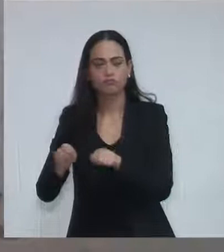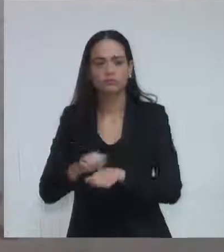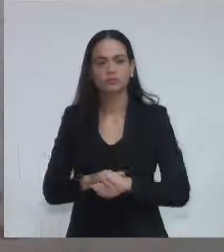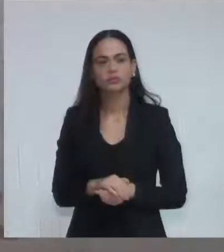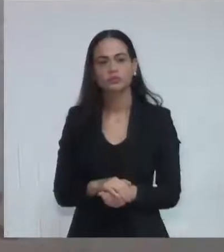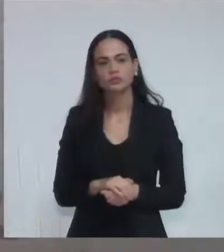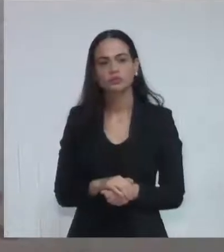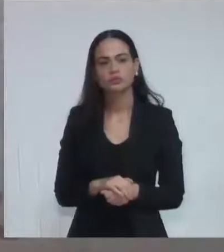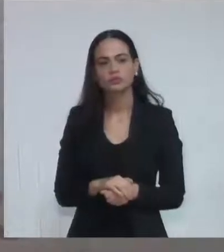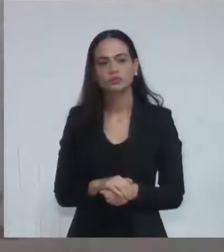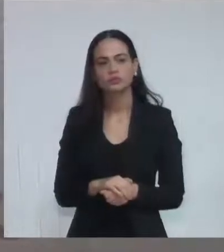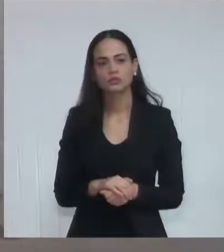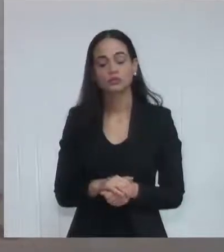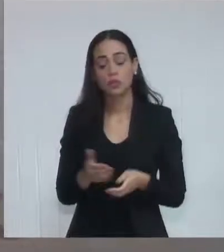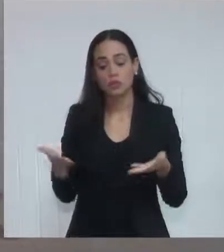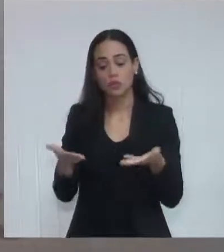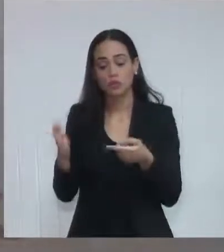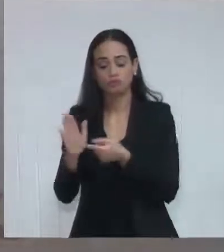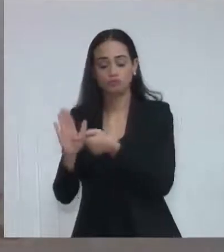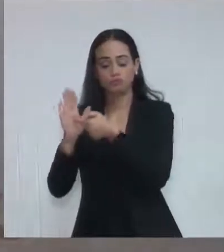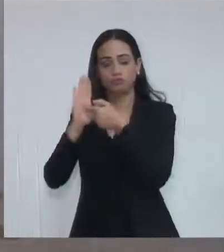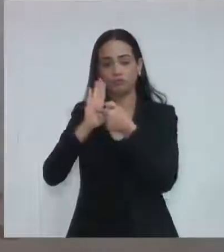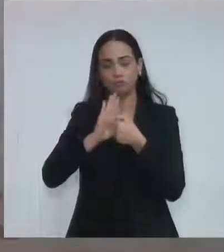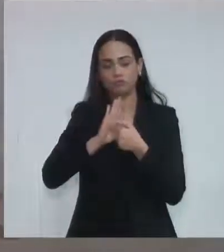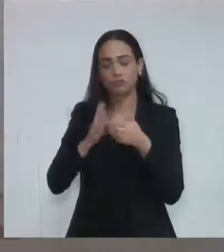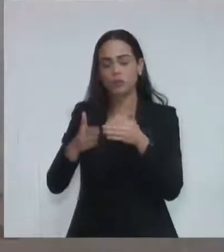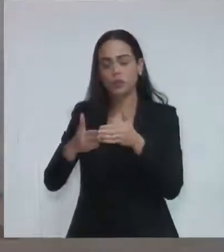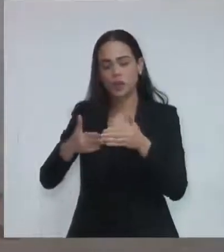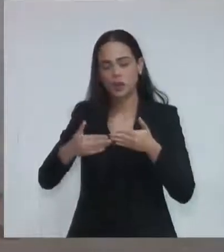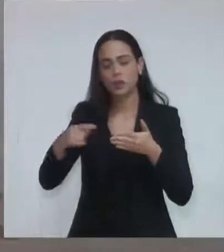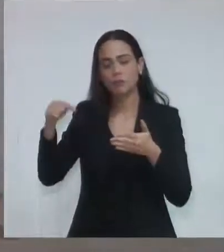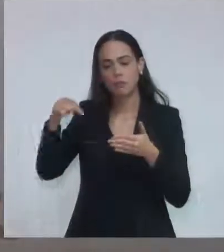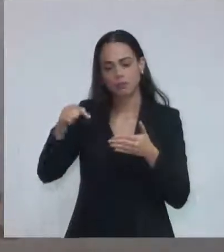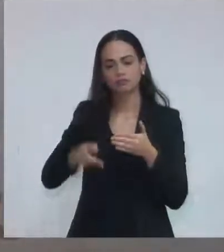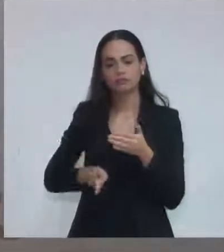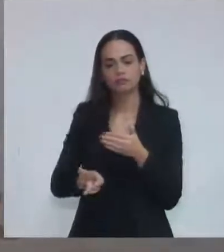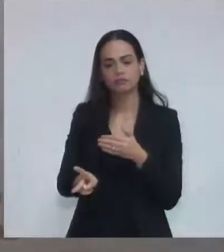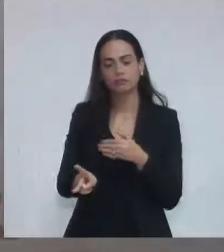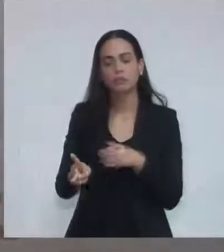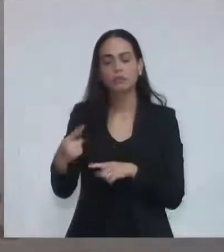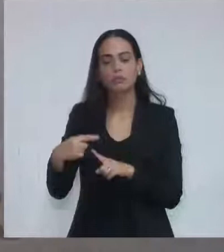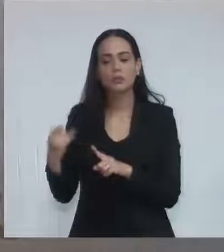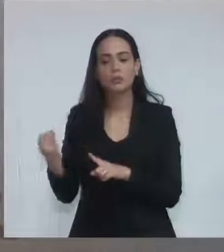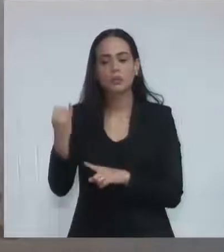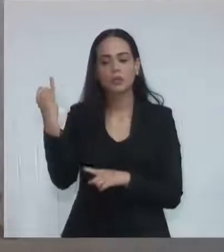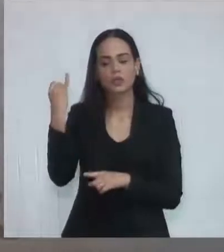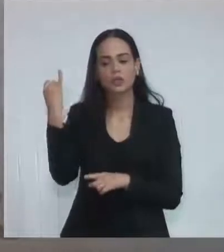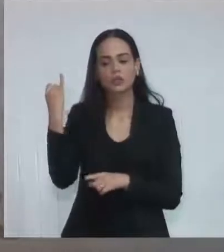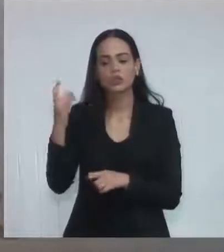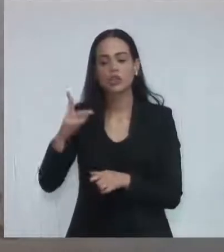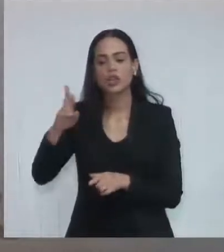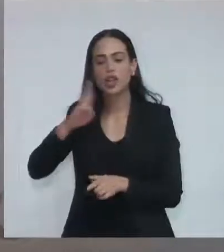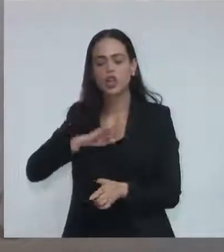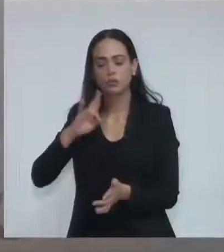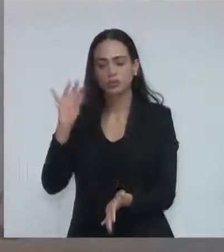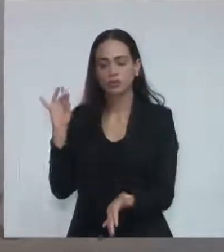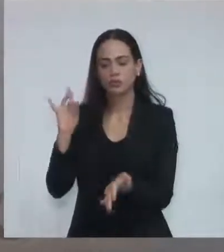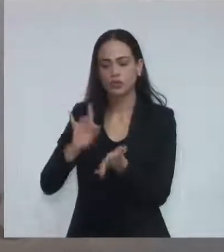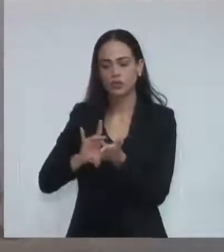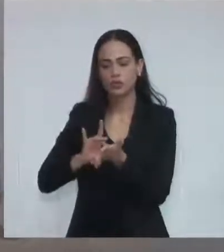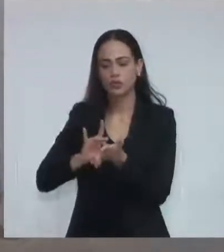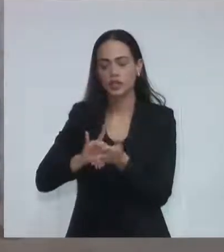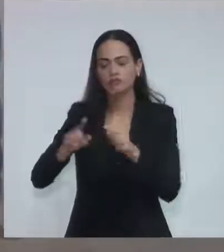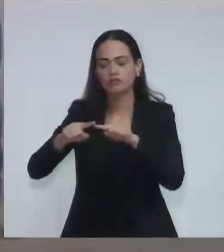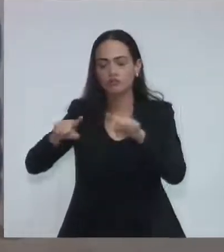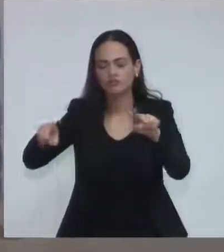demonstrado para mim hoje. Mas eu vou manter o requerimento, porque é importante que venha a resposta oficial, né, com a planta, para mostrar para os